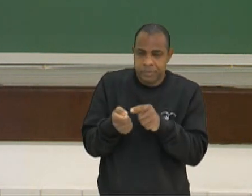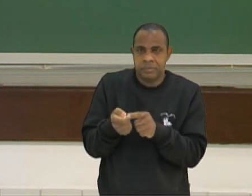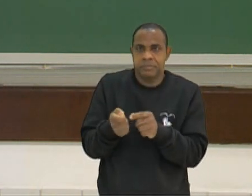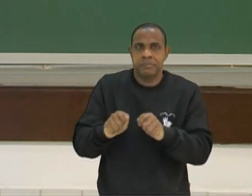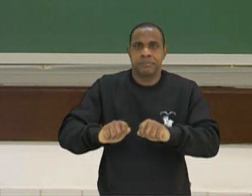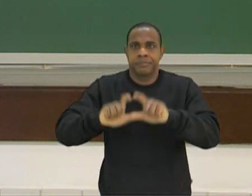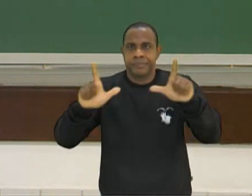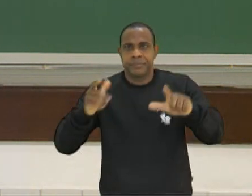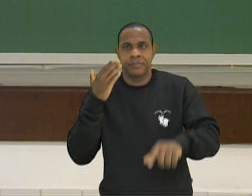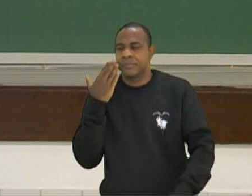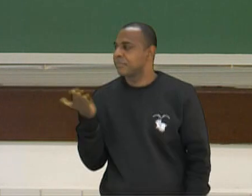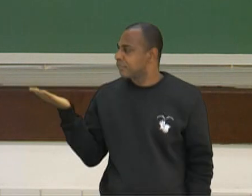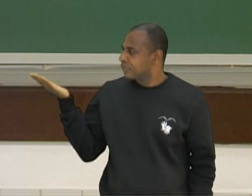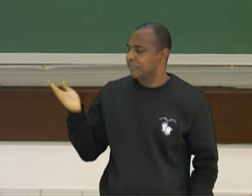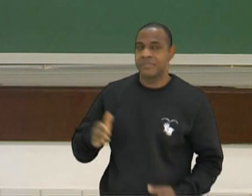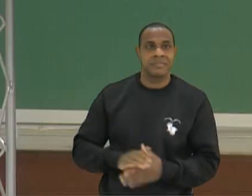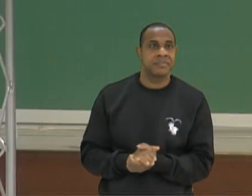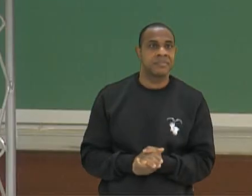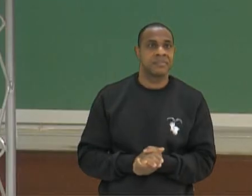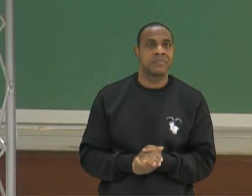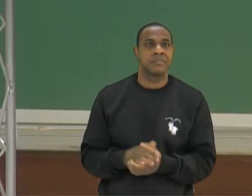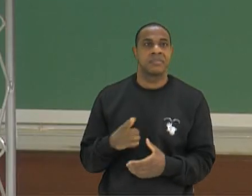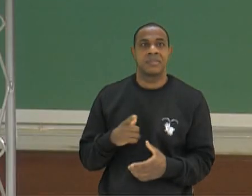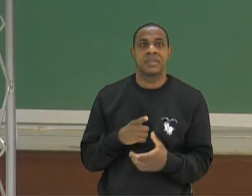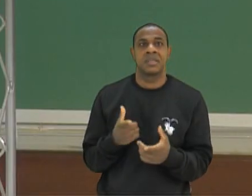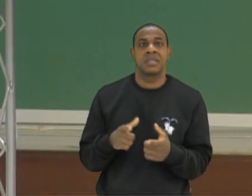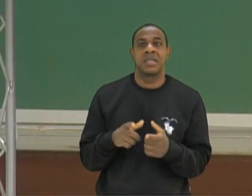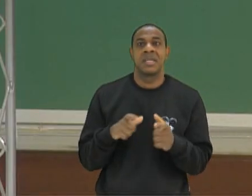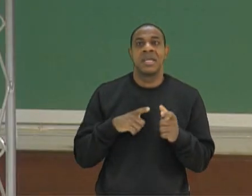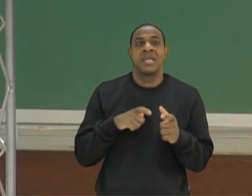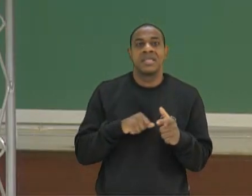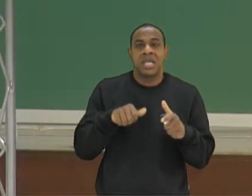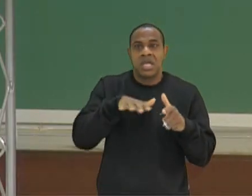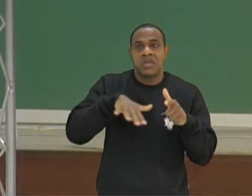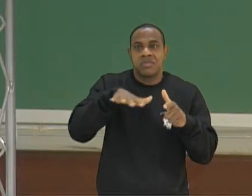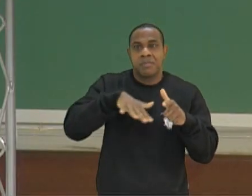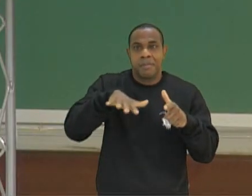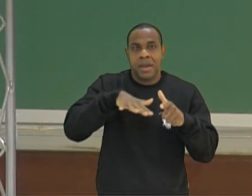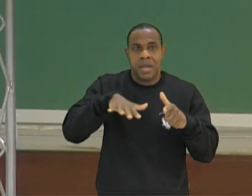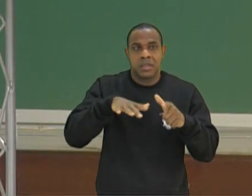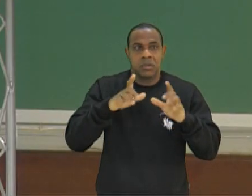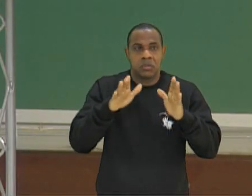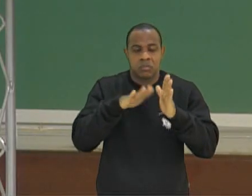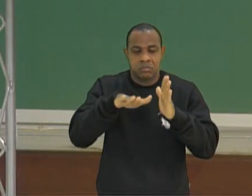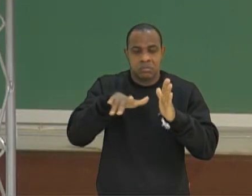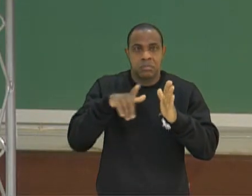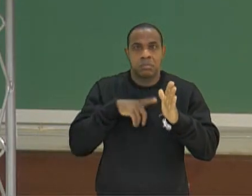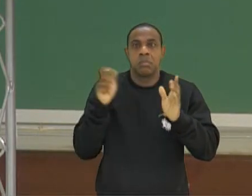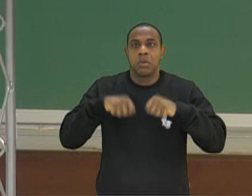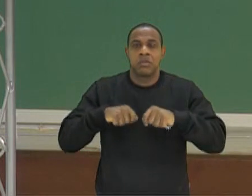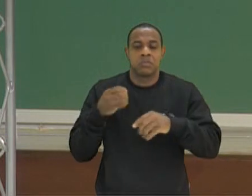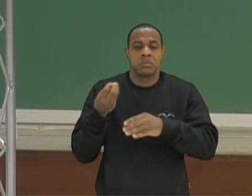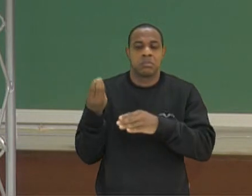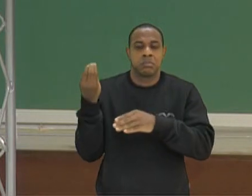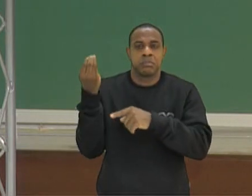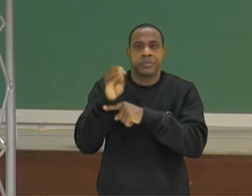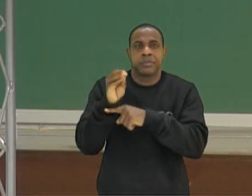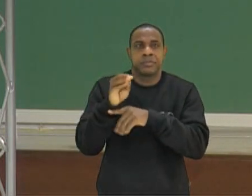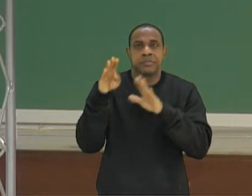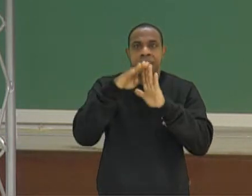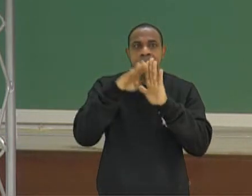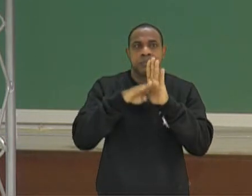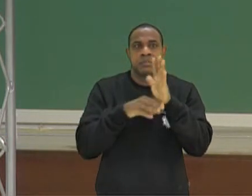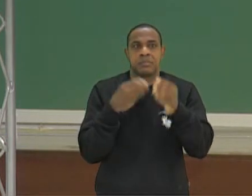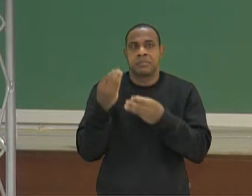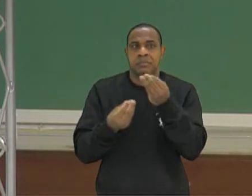ó. Tendo espaços que ainda podem ficar disponíveis para outras programações. Olha o que eu posso trazer como um amplo exemplo para vocês.